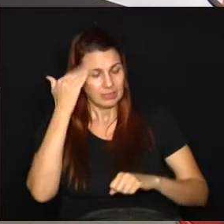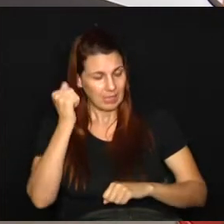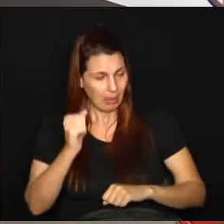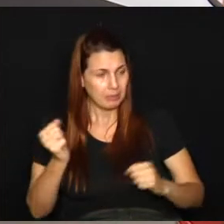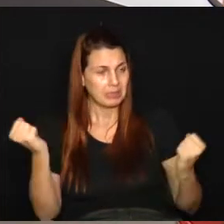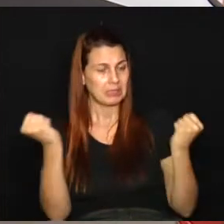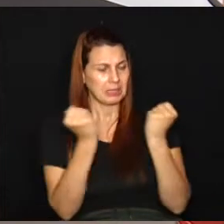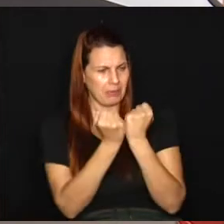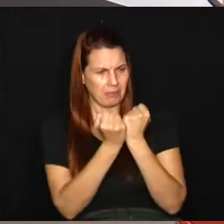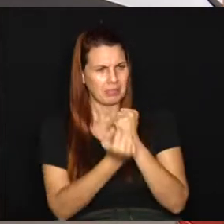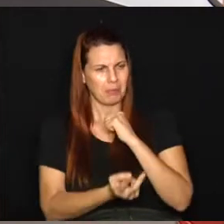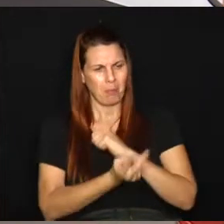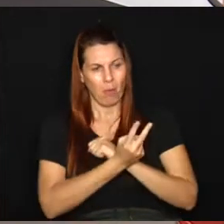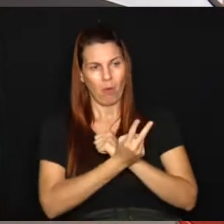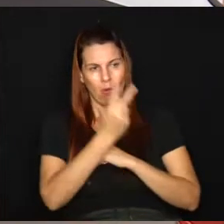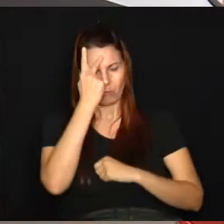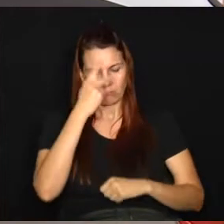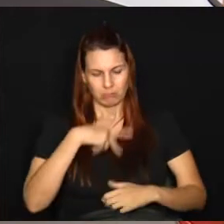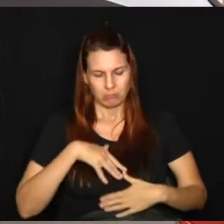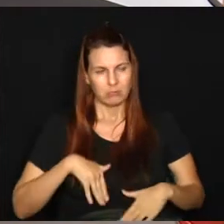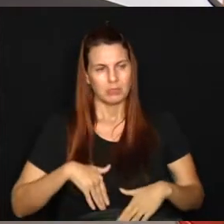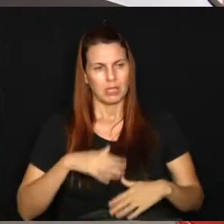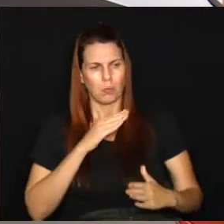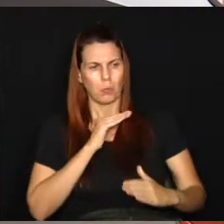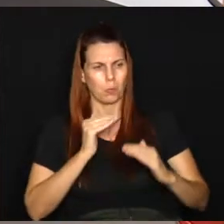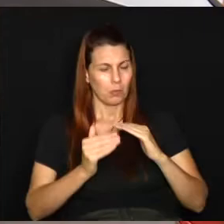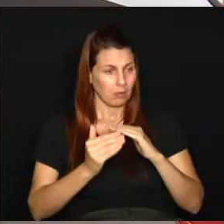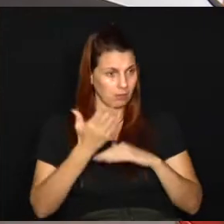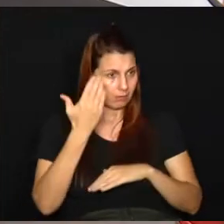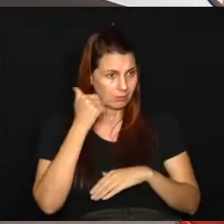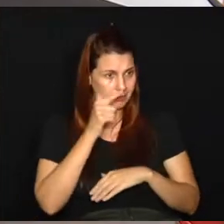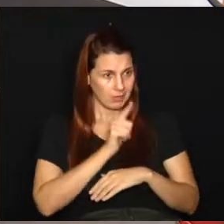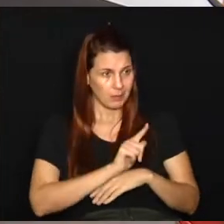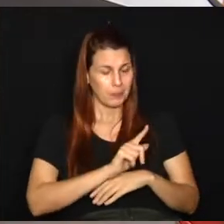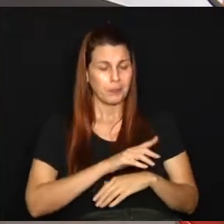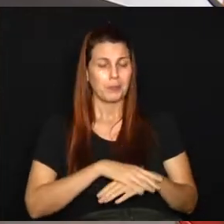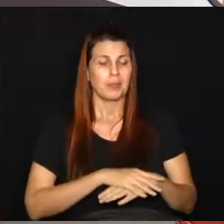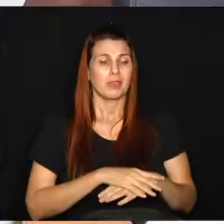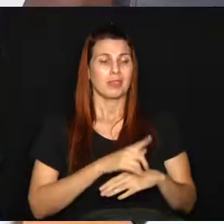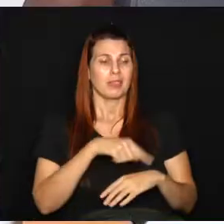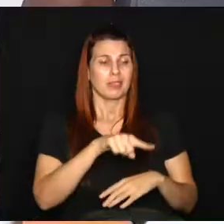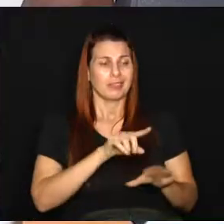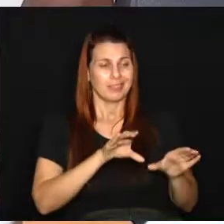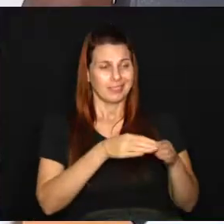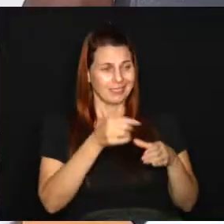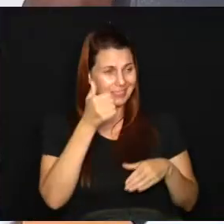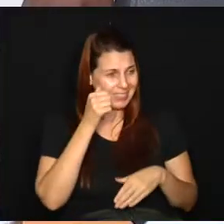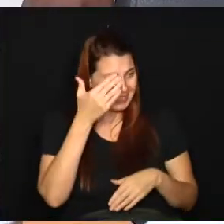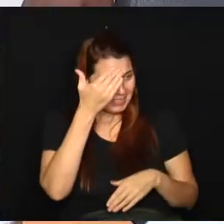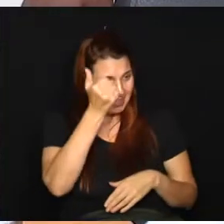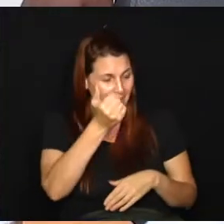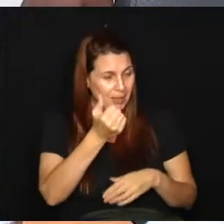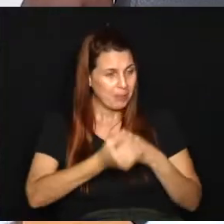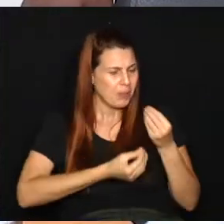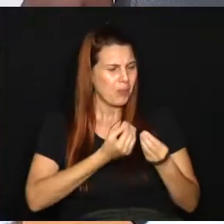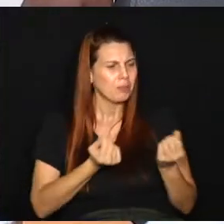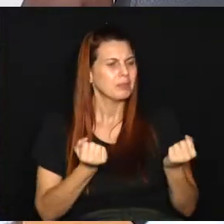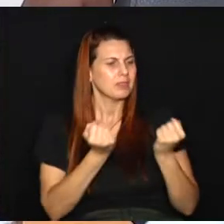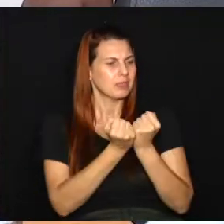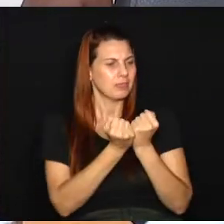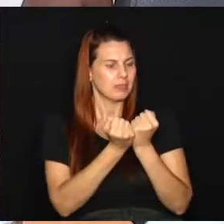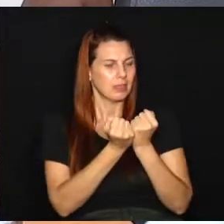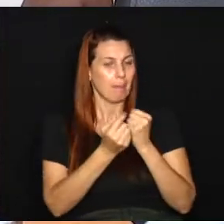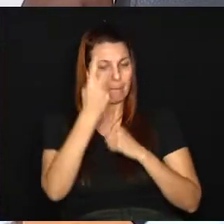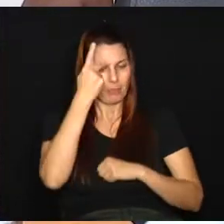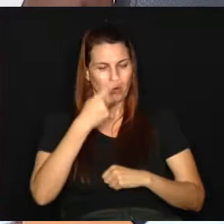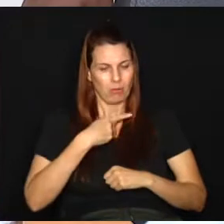se defender, fizeram Kung Fu, né, para se defender. As mulheres sabem bem se defender e defender outras